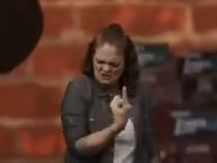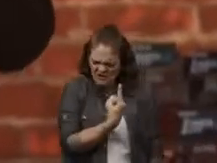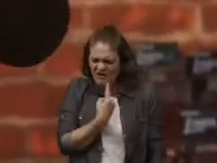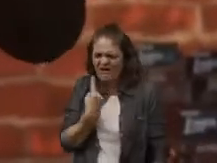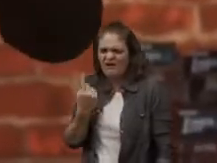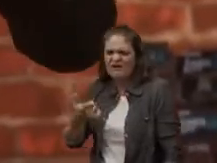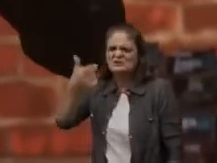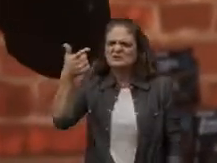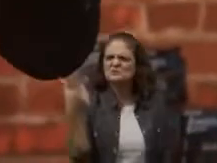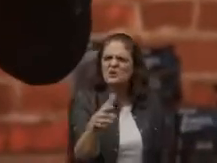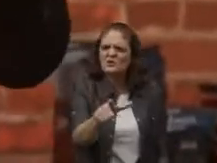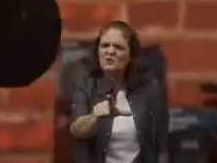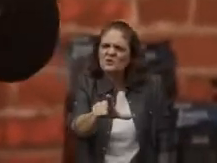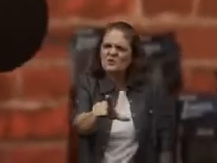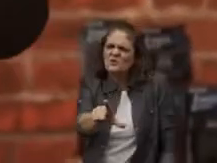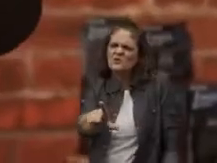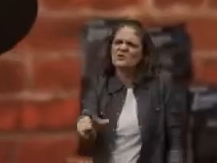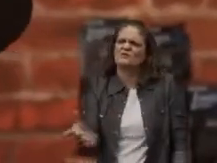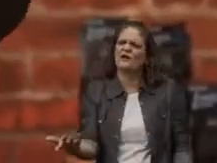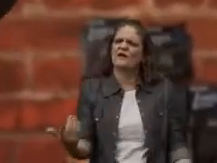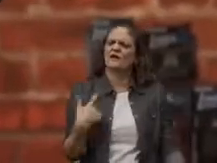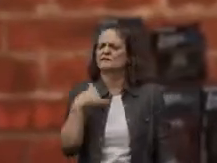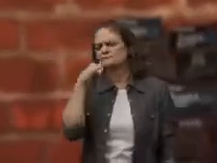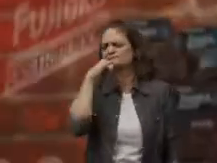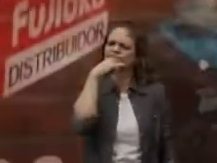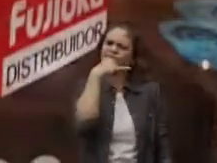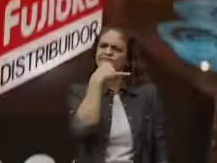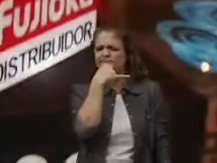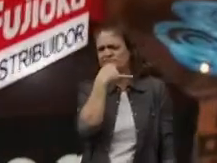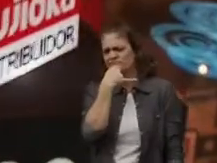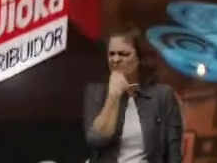volto a conversar com minha tristeza.